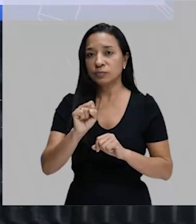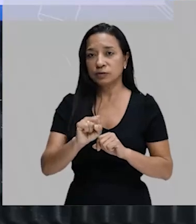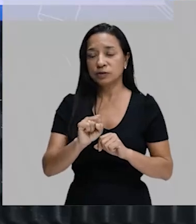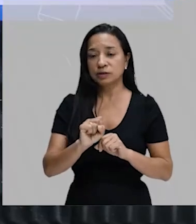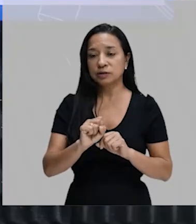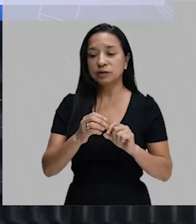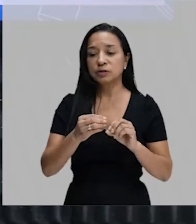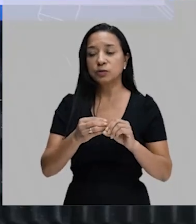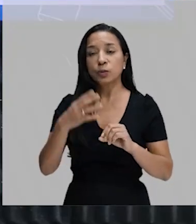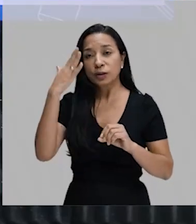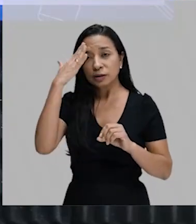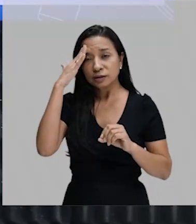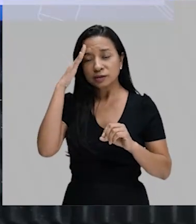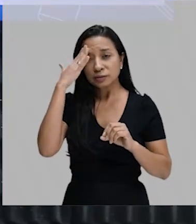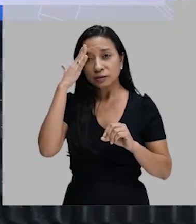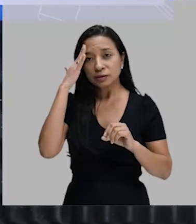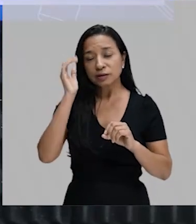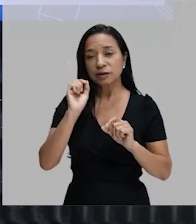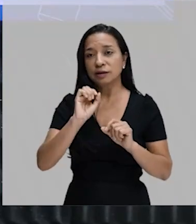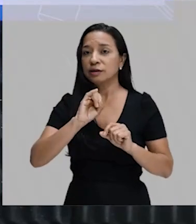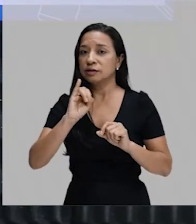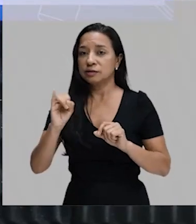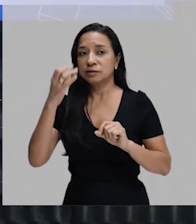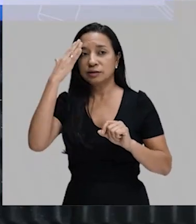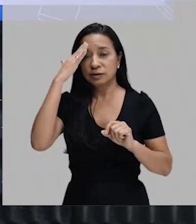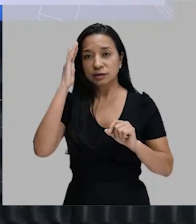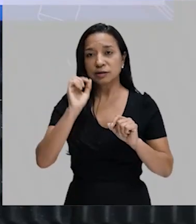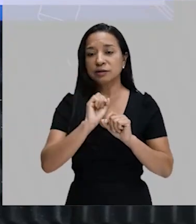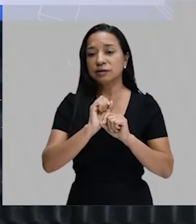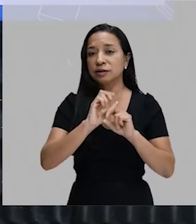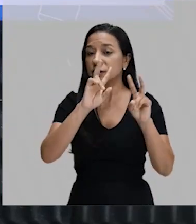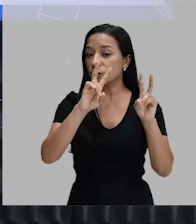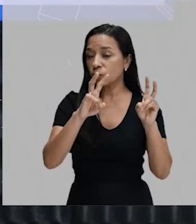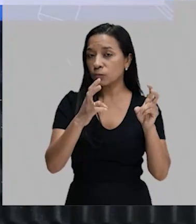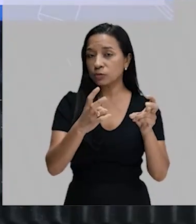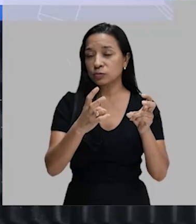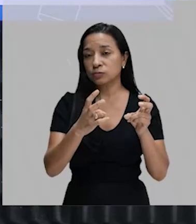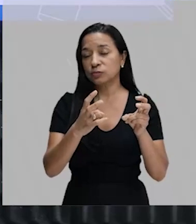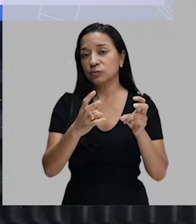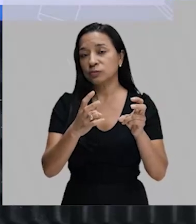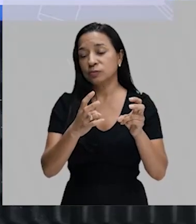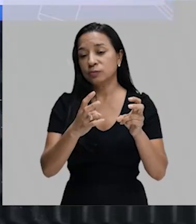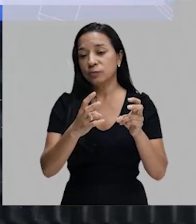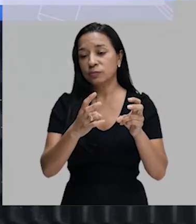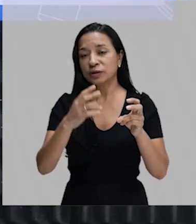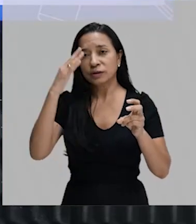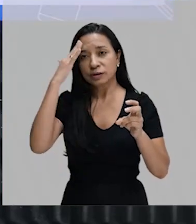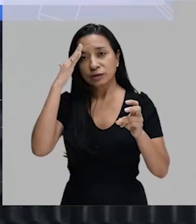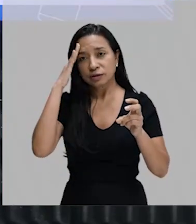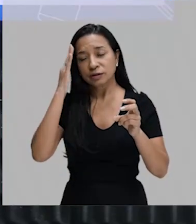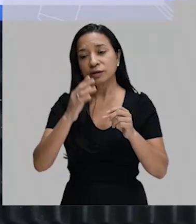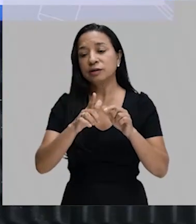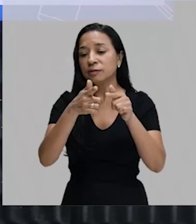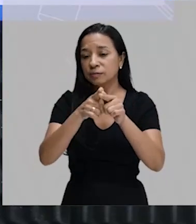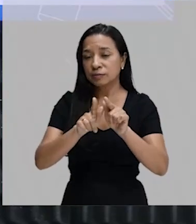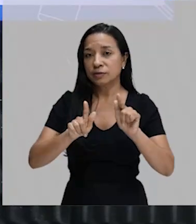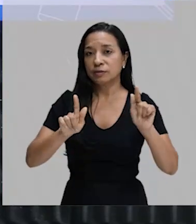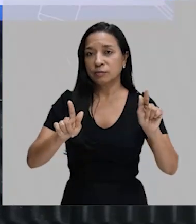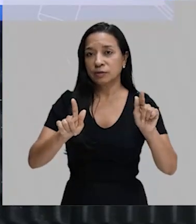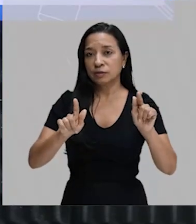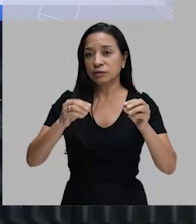de compreender. Se você compreender o assunto, compreender a